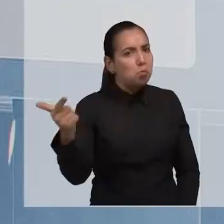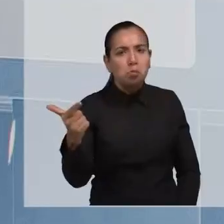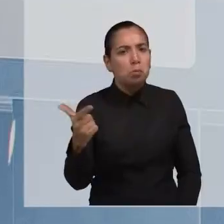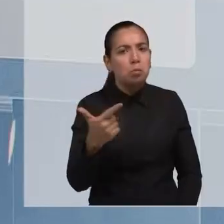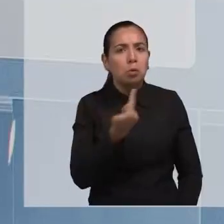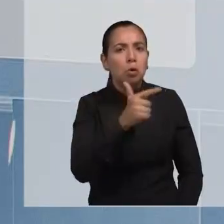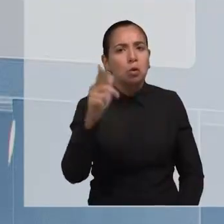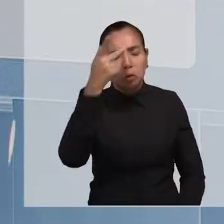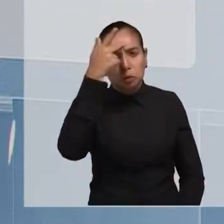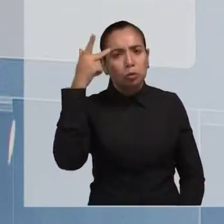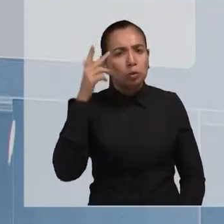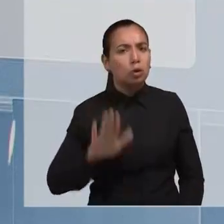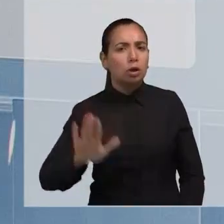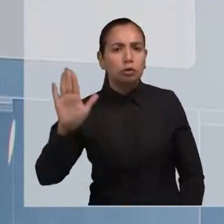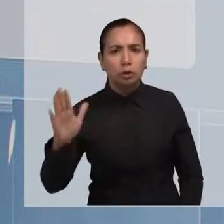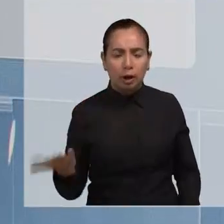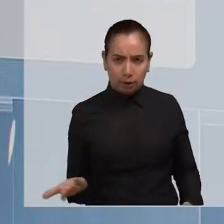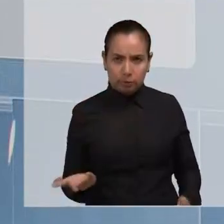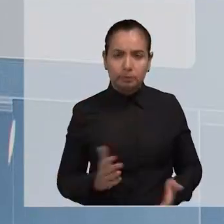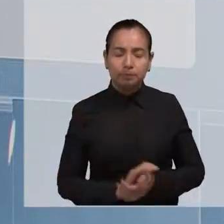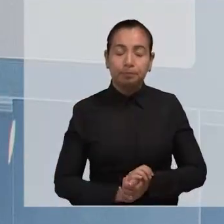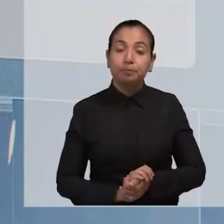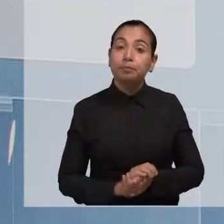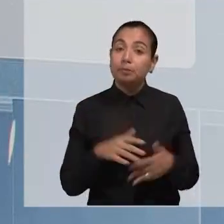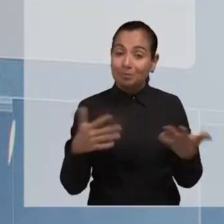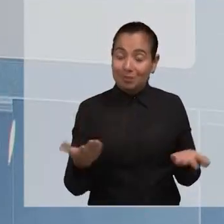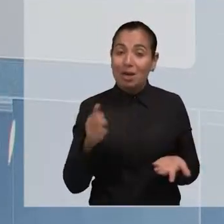o fato do Alckmin conseguiu, eu